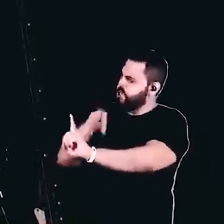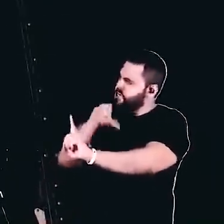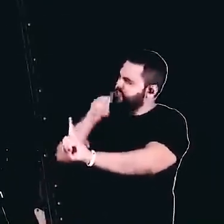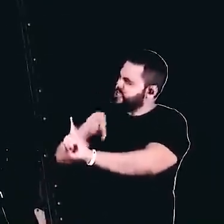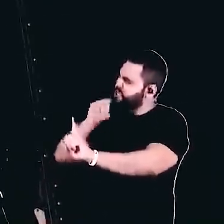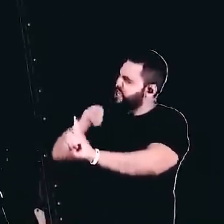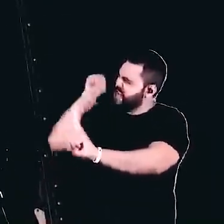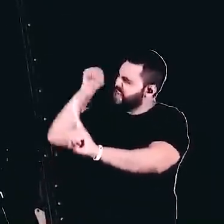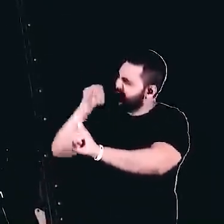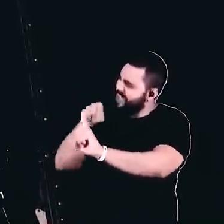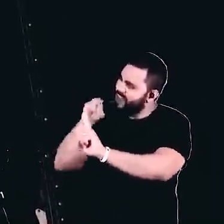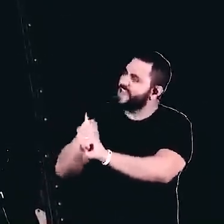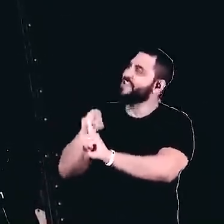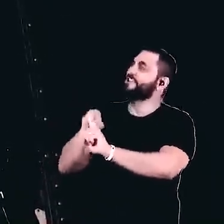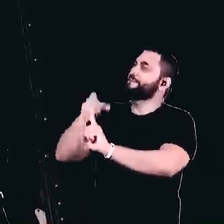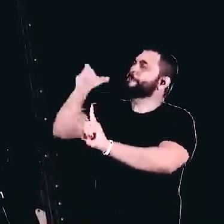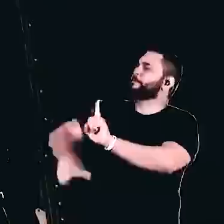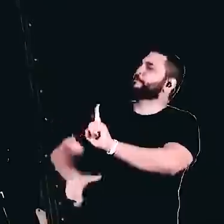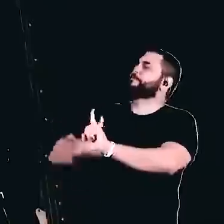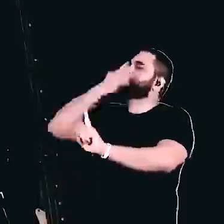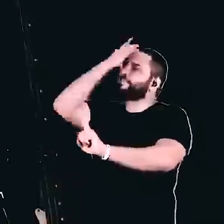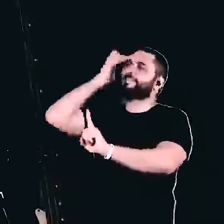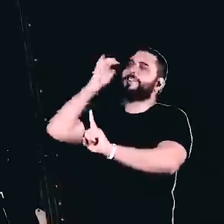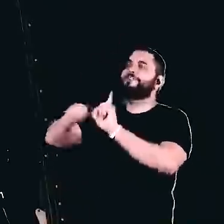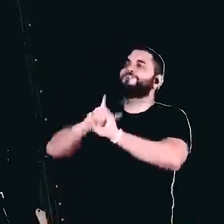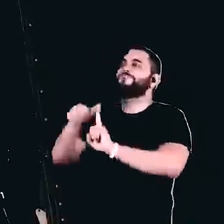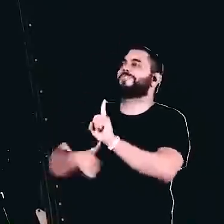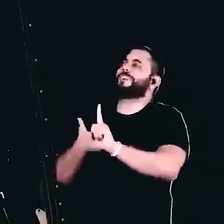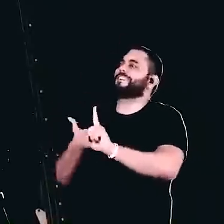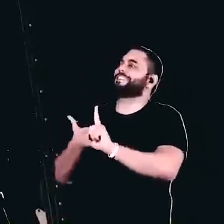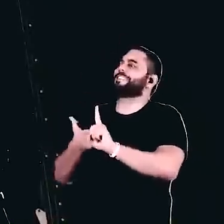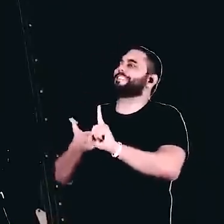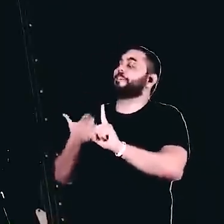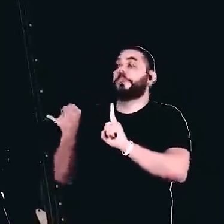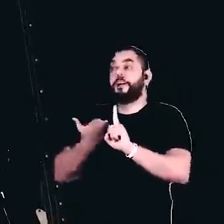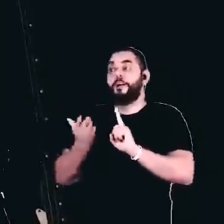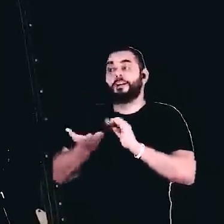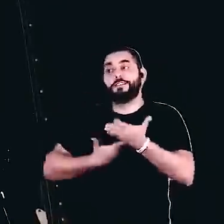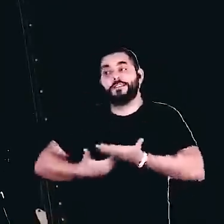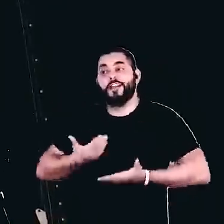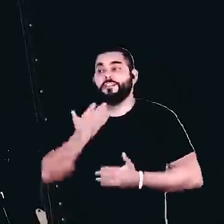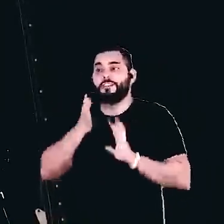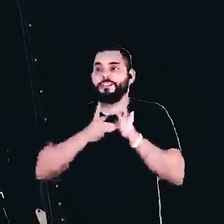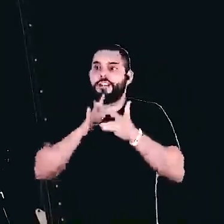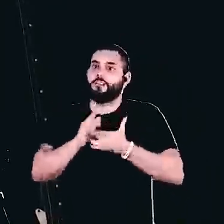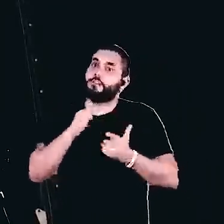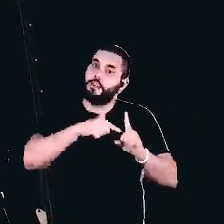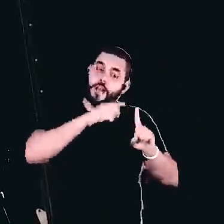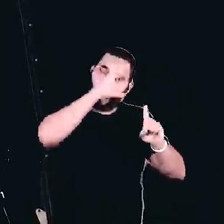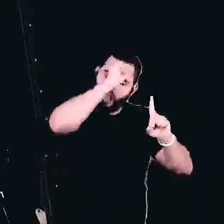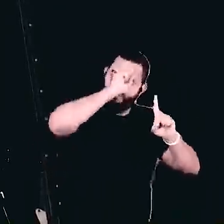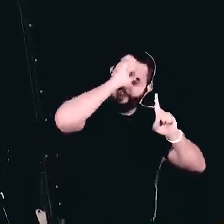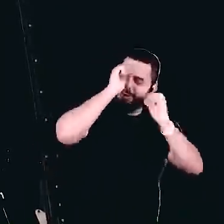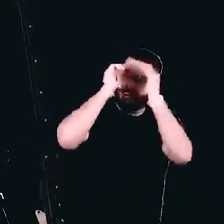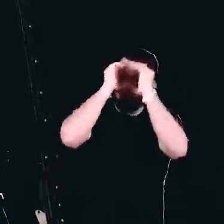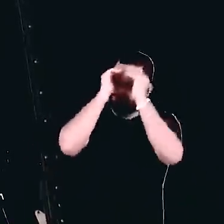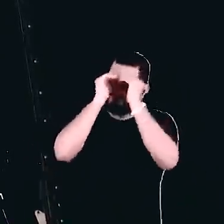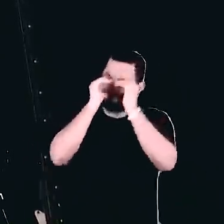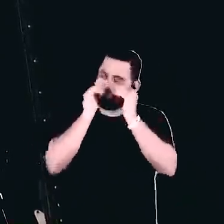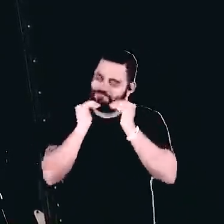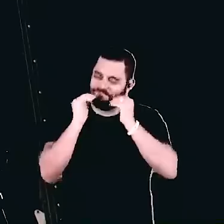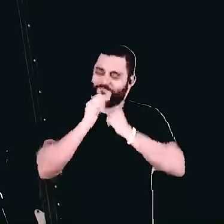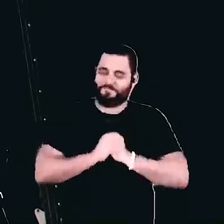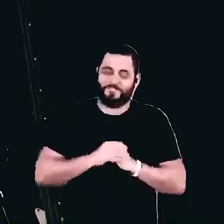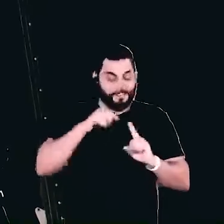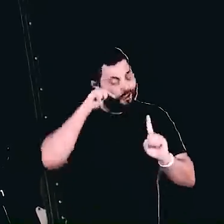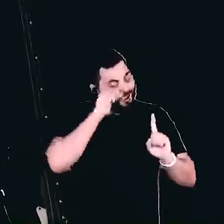ele, ensinei ele a ser gente, porque agora ele serve a Jesus, eu ensinei ele a obedecer. Eu ensinei